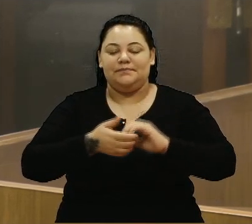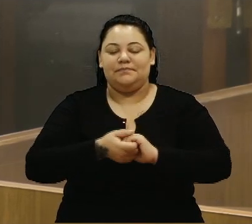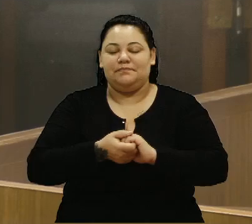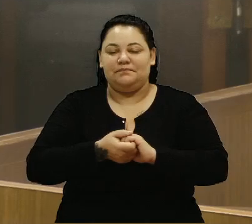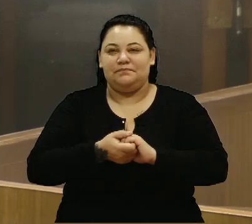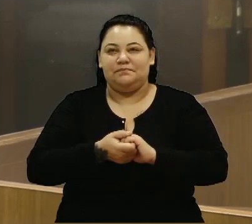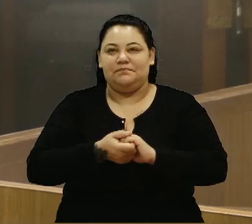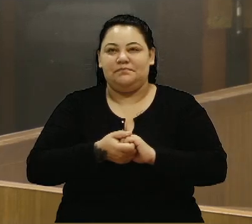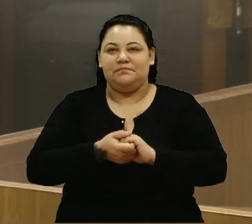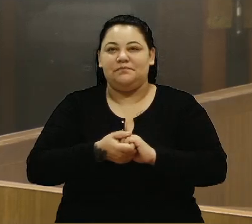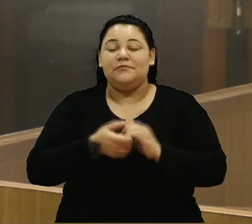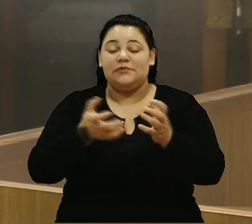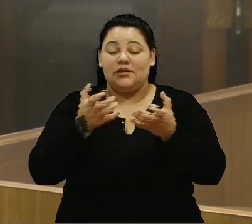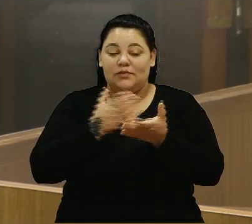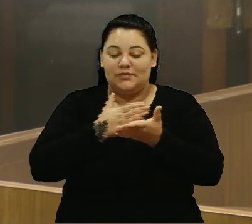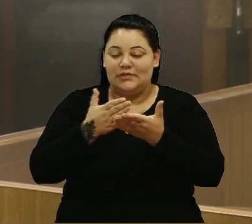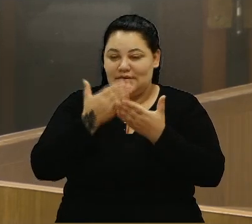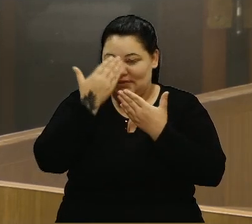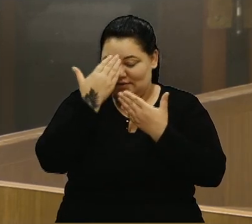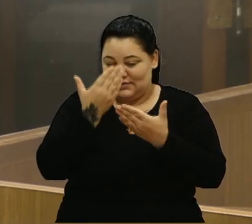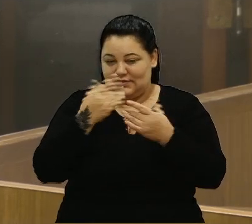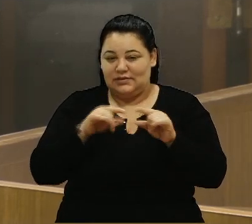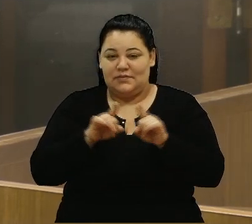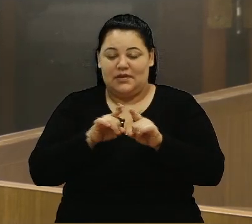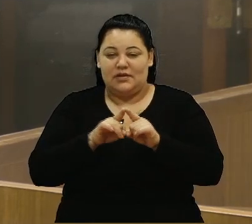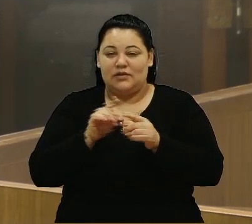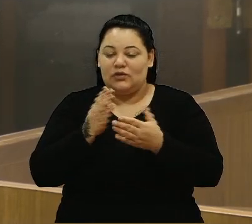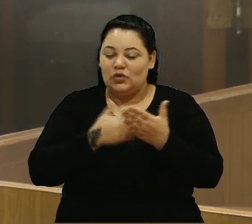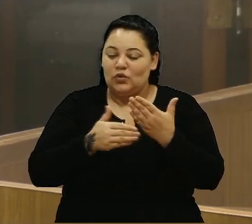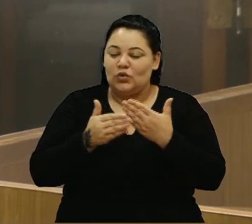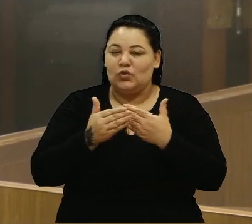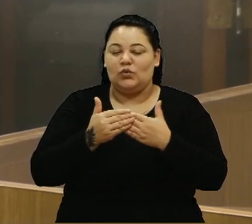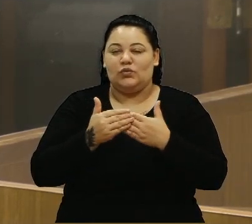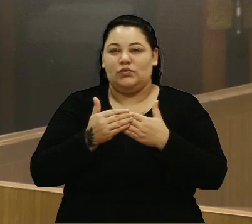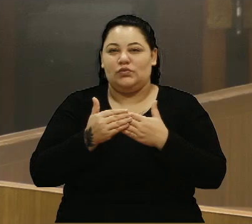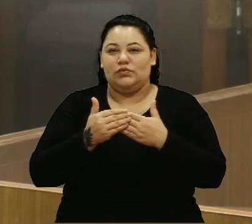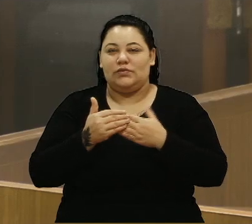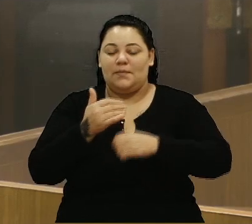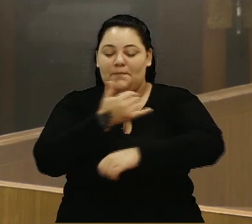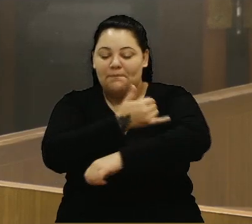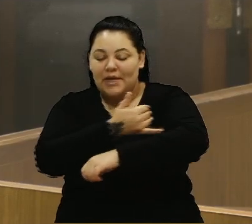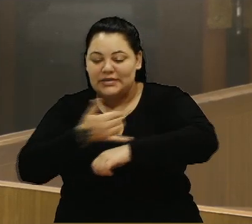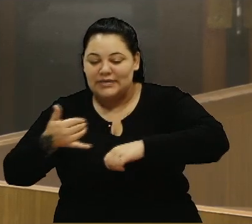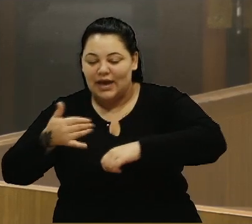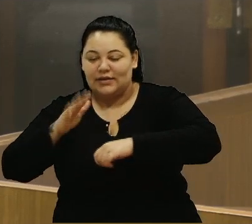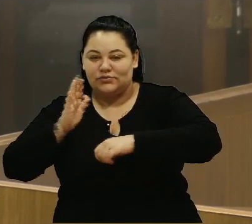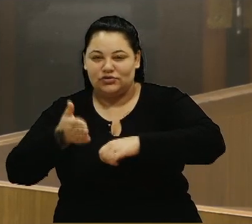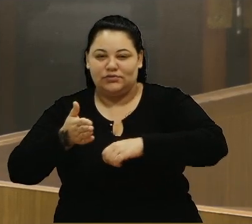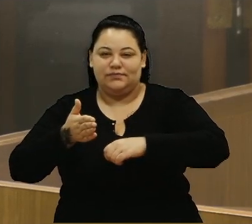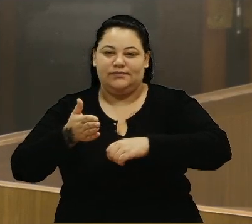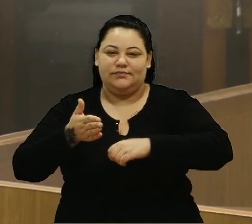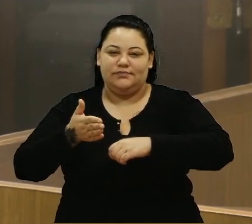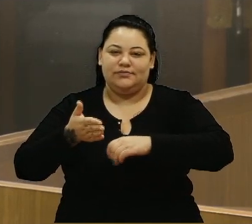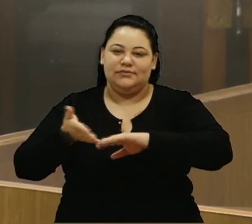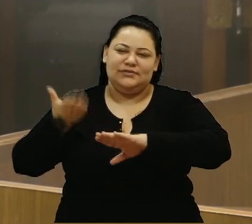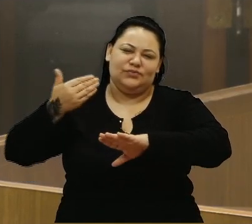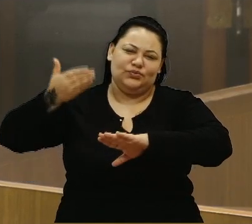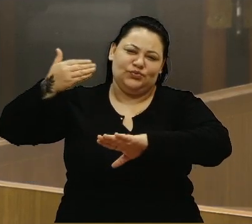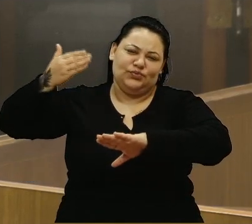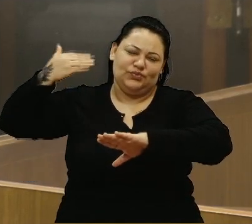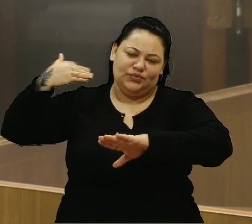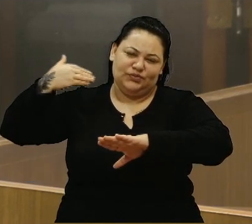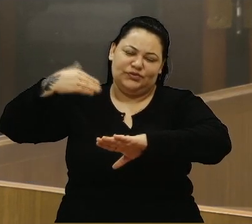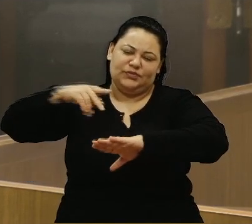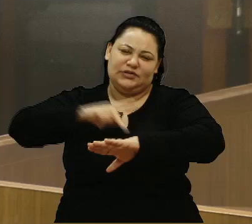começar, então, agradecendo todos os que passaram pela UAB, nossos presidentes,